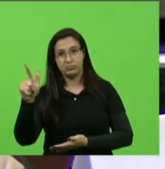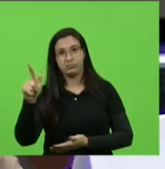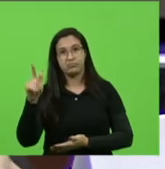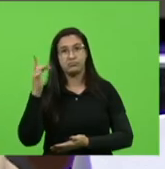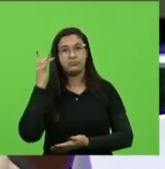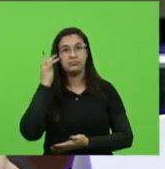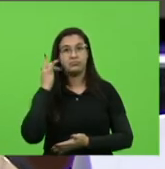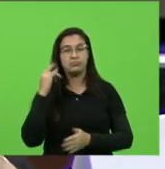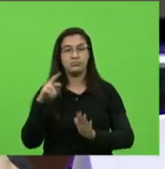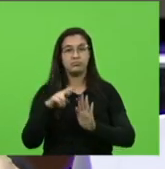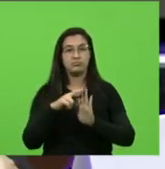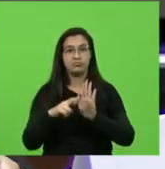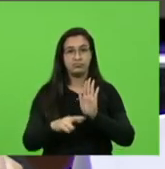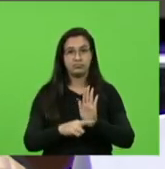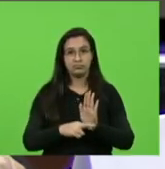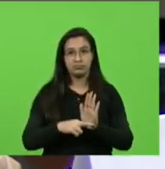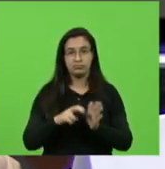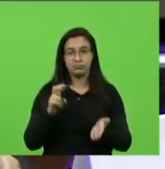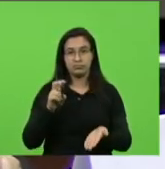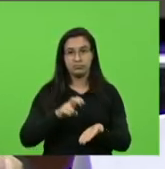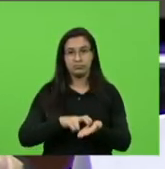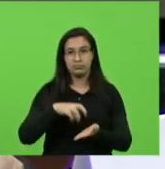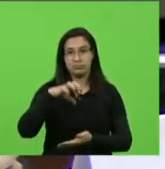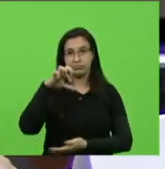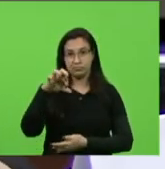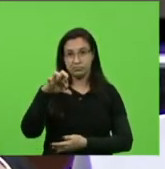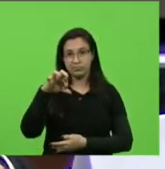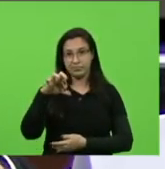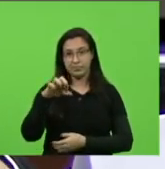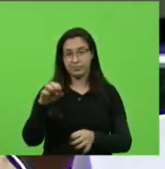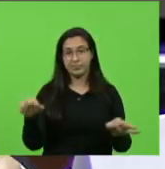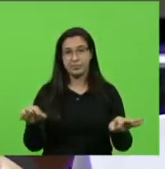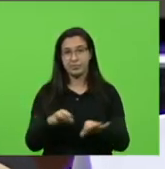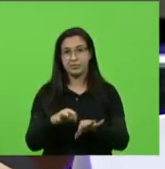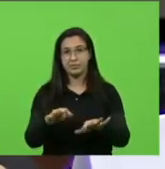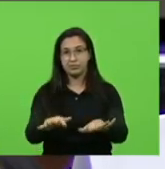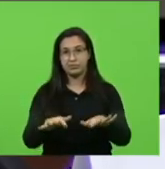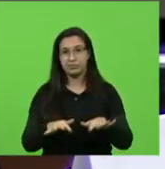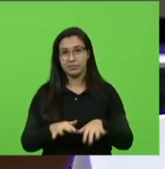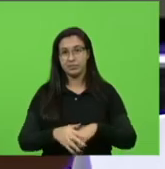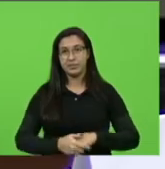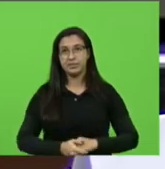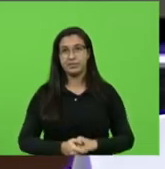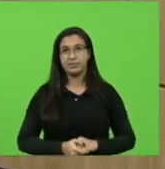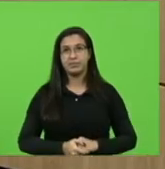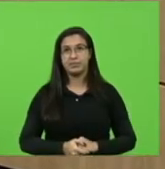para o horário regimental de amanhã às 9 horas da manhã. Está encerrada a sessão.